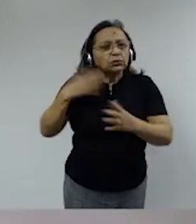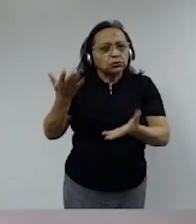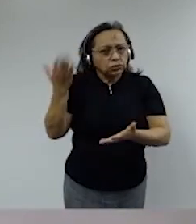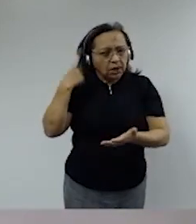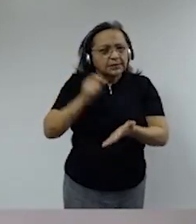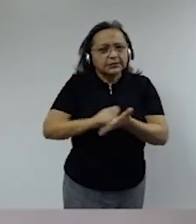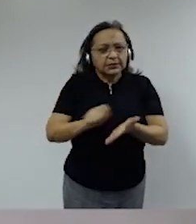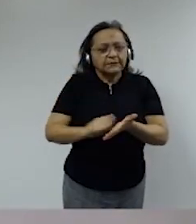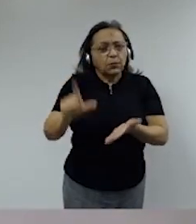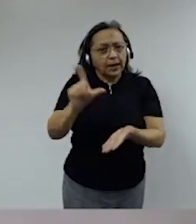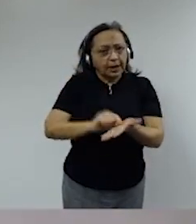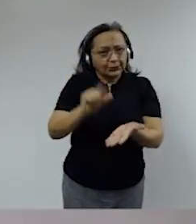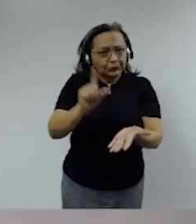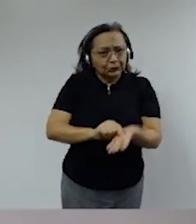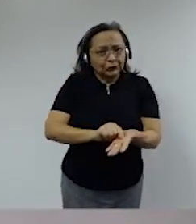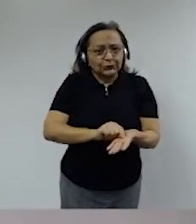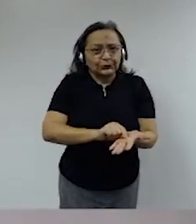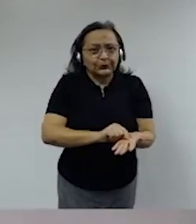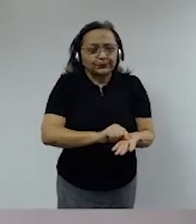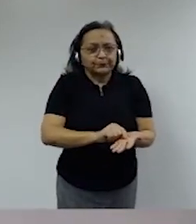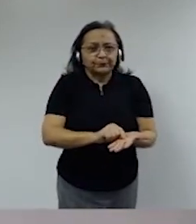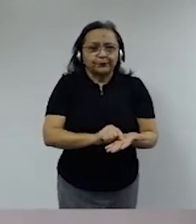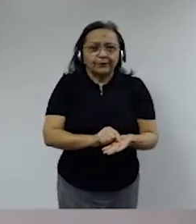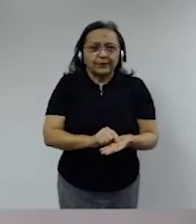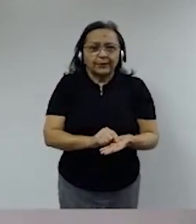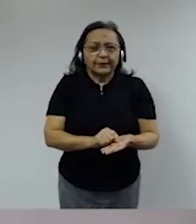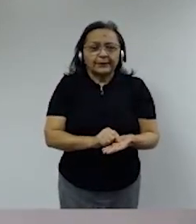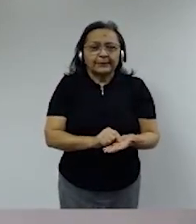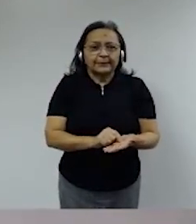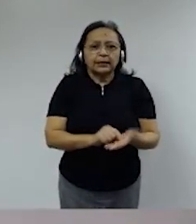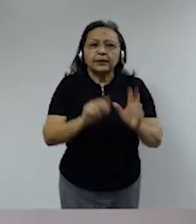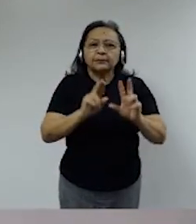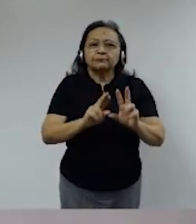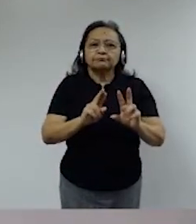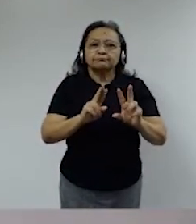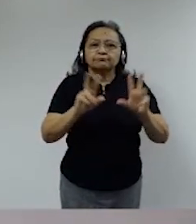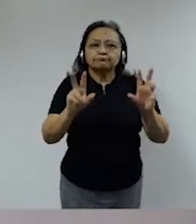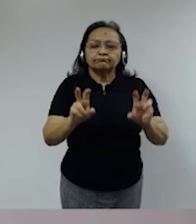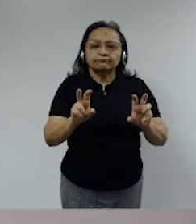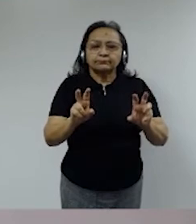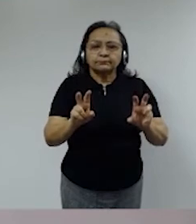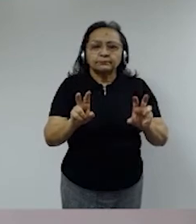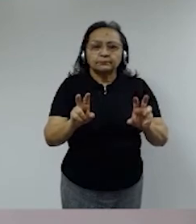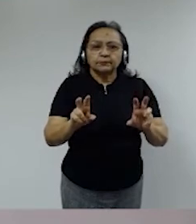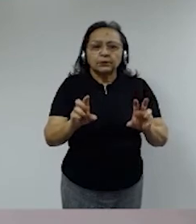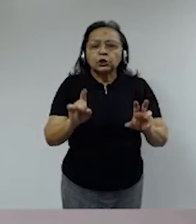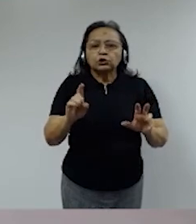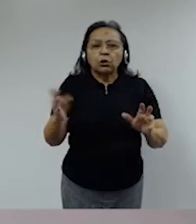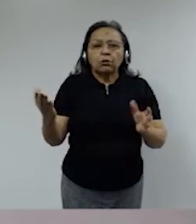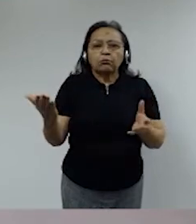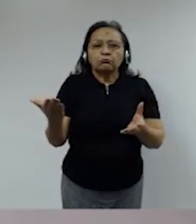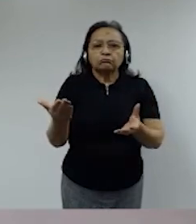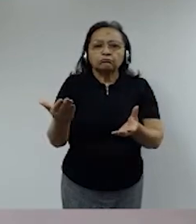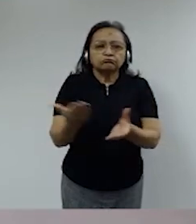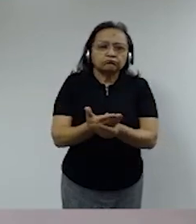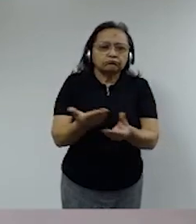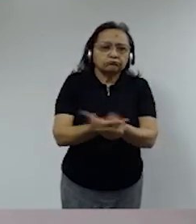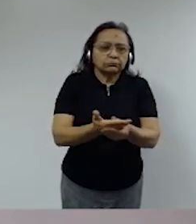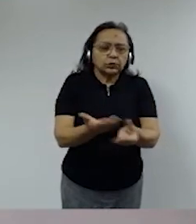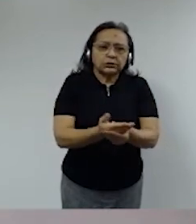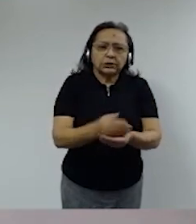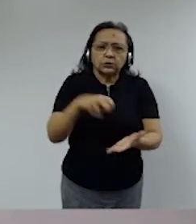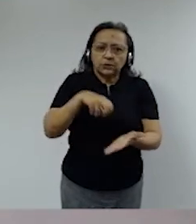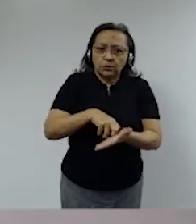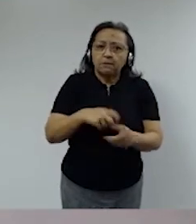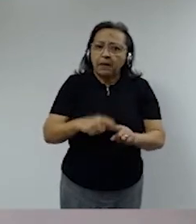tem acontecido isso, tem tentado, aliás, não só o processo penal, as audiências virtuais vêm